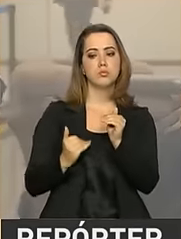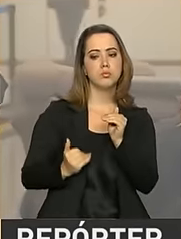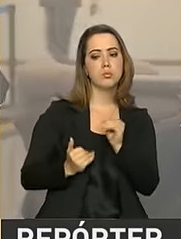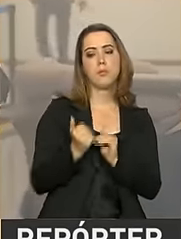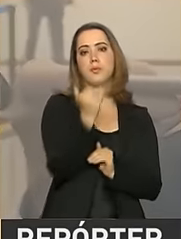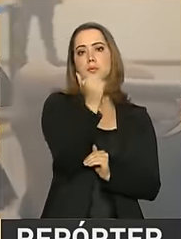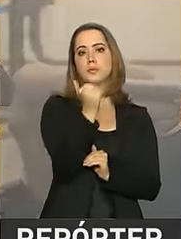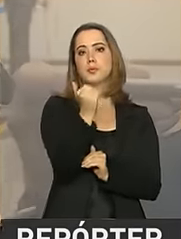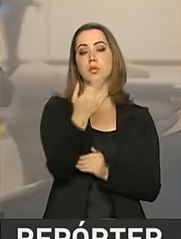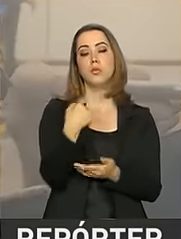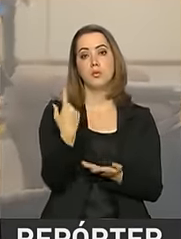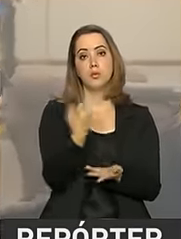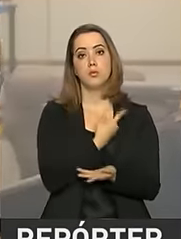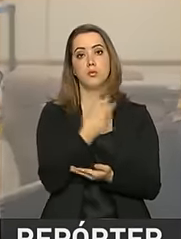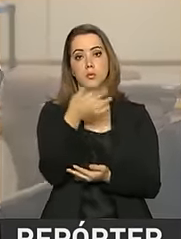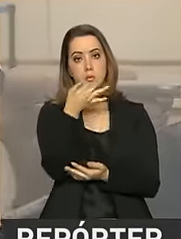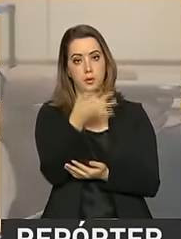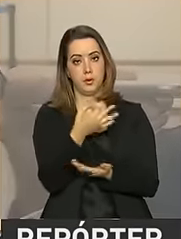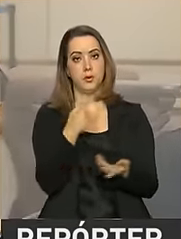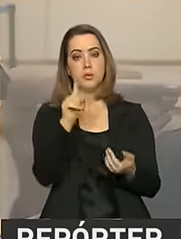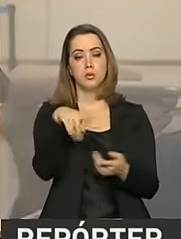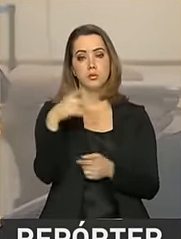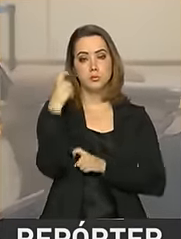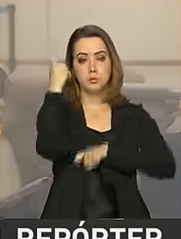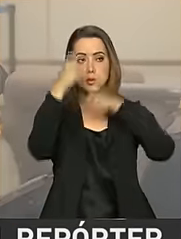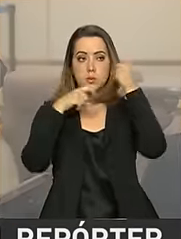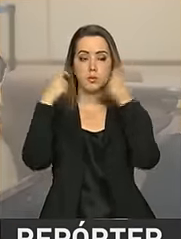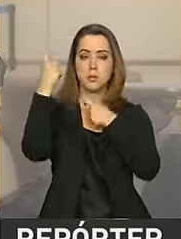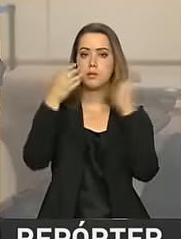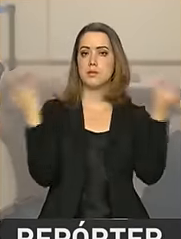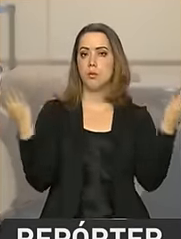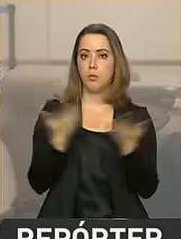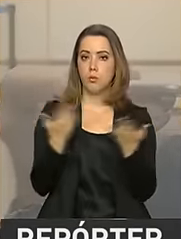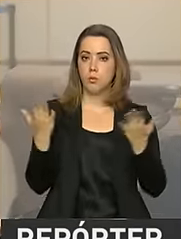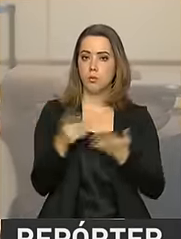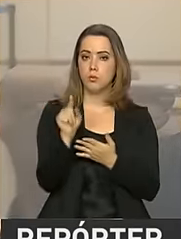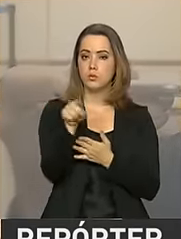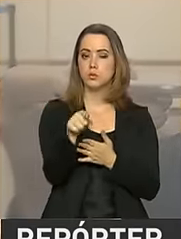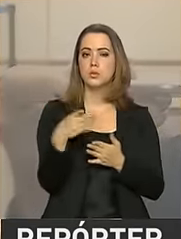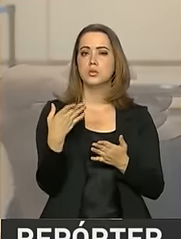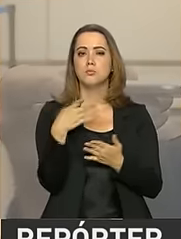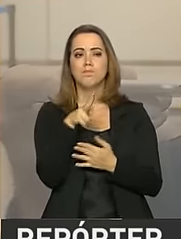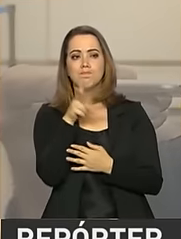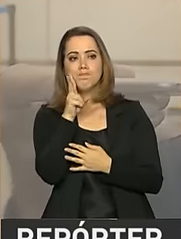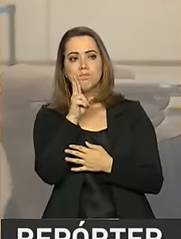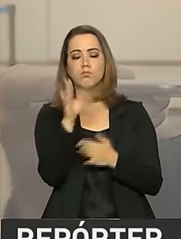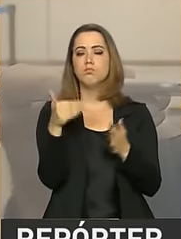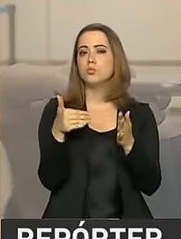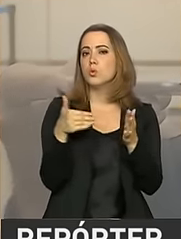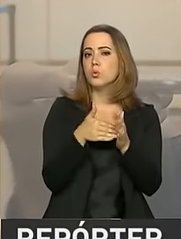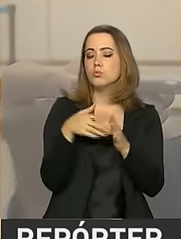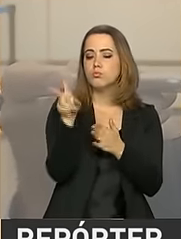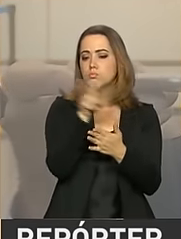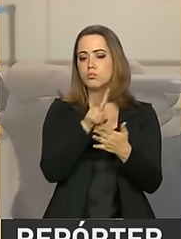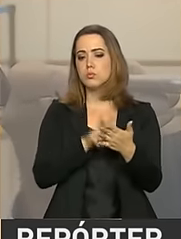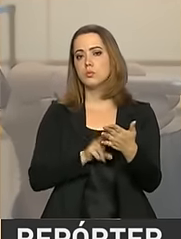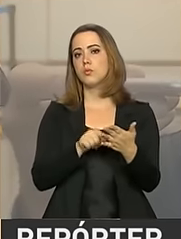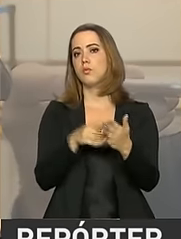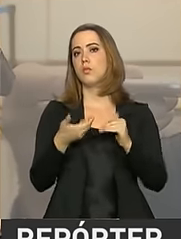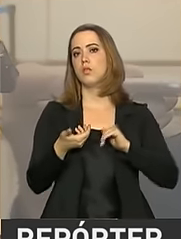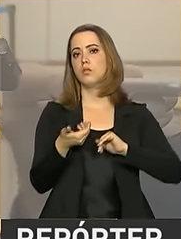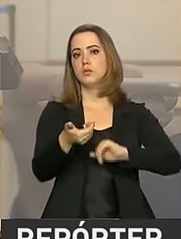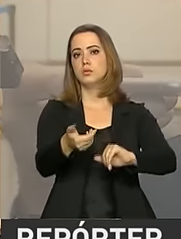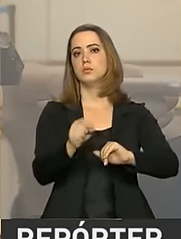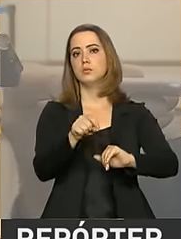aumentando. Eu acho que a maior preocupação hoje, em última análise do próprio Congresso,